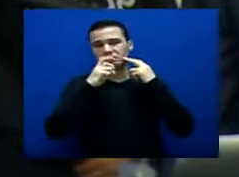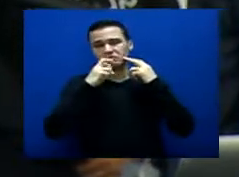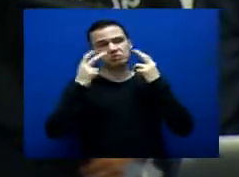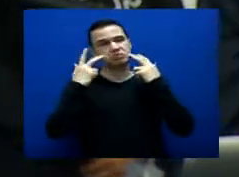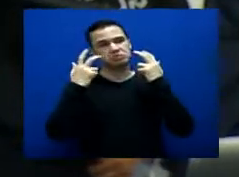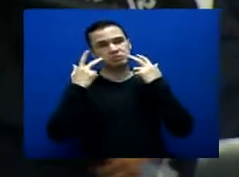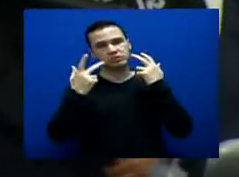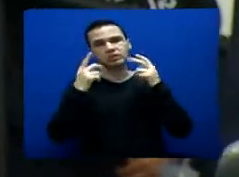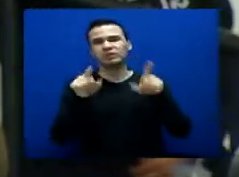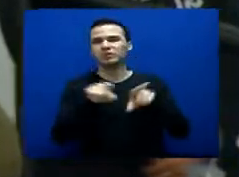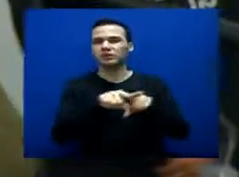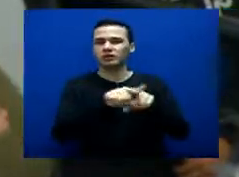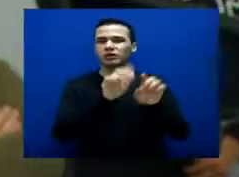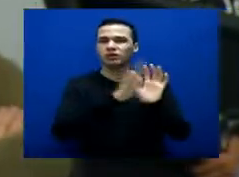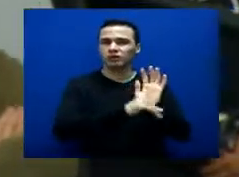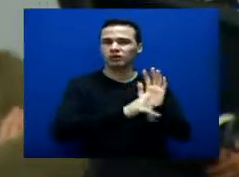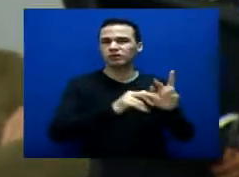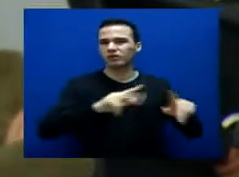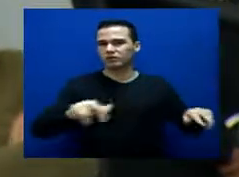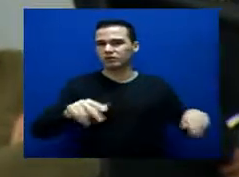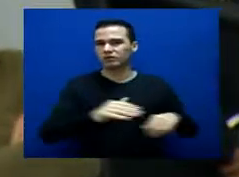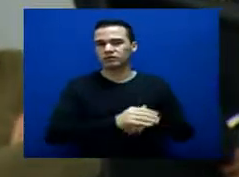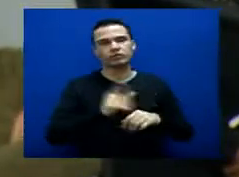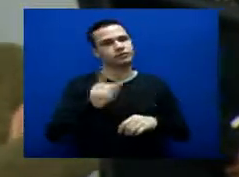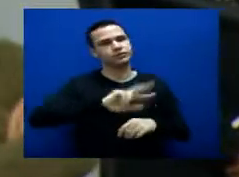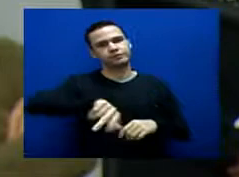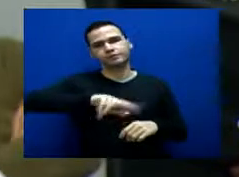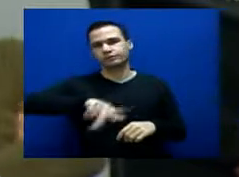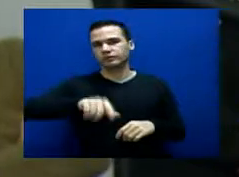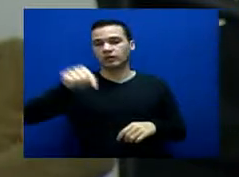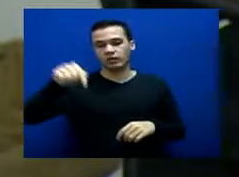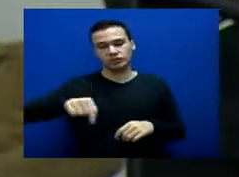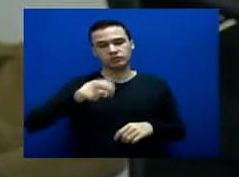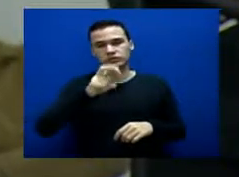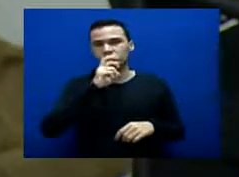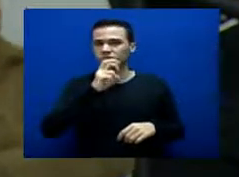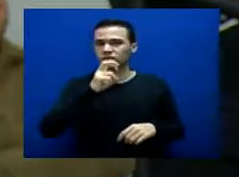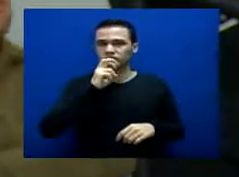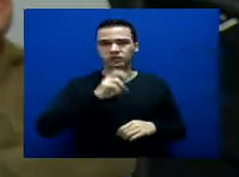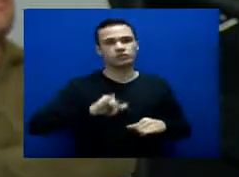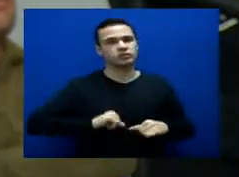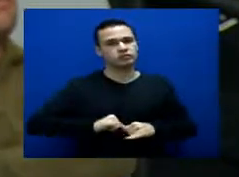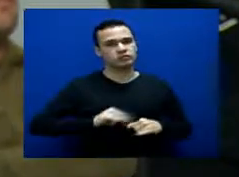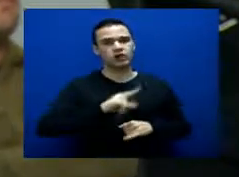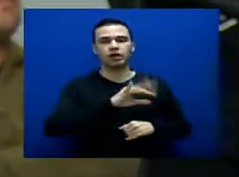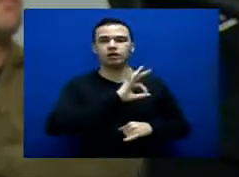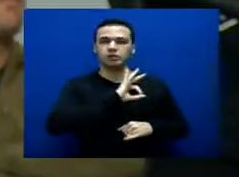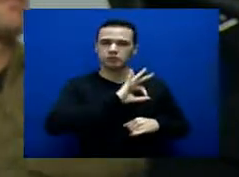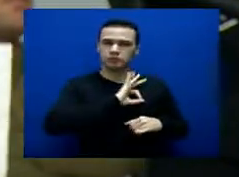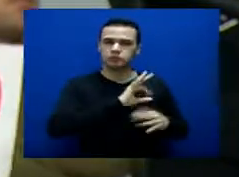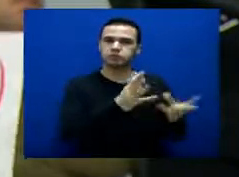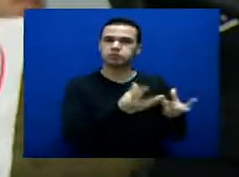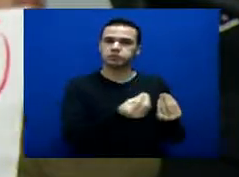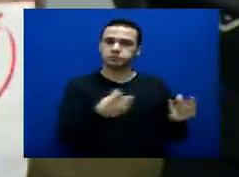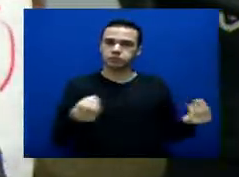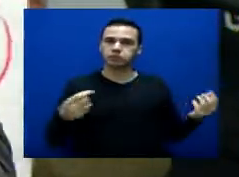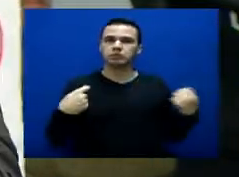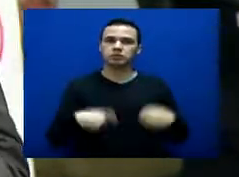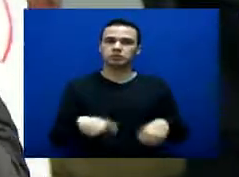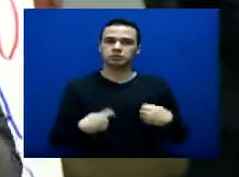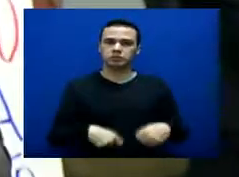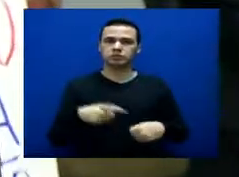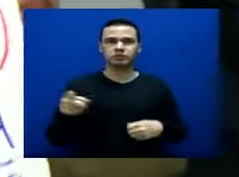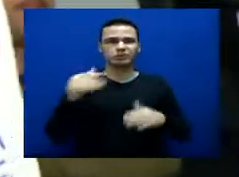cidade. O latrocínio se tornou normal. Não é normal, nossa cidade está aquém com o efetivo policial, nós estamos